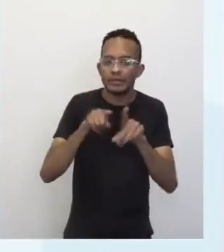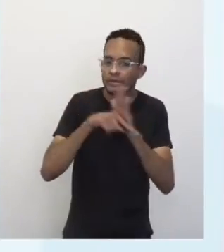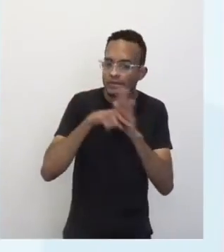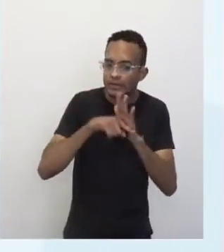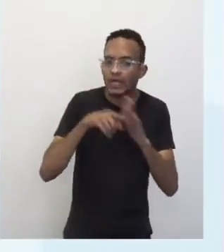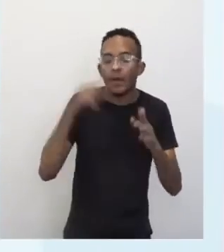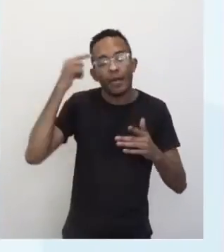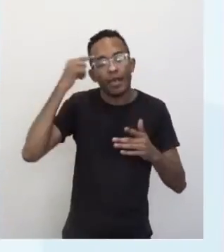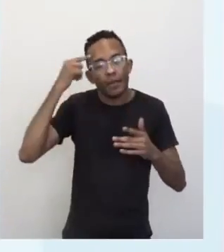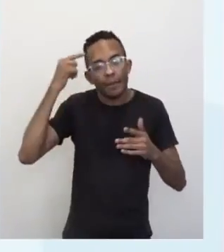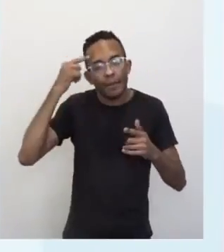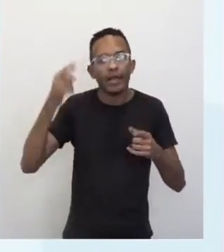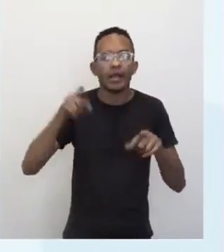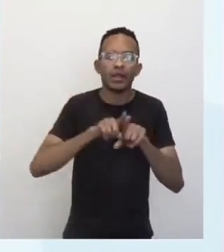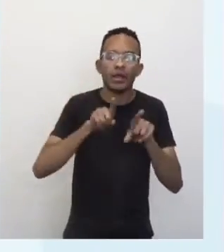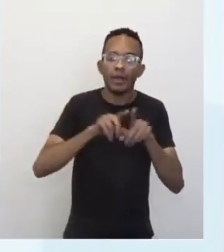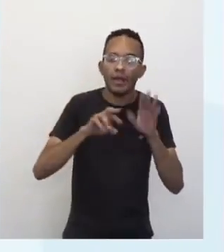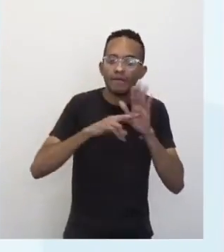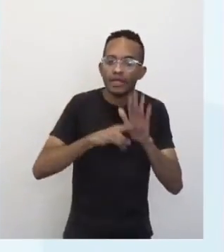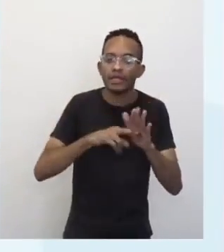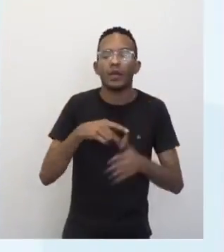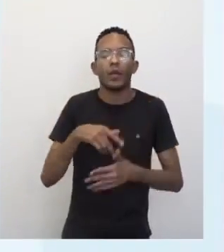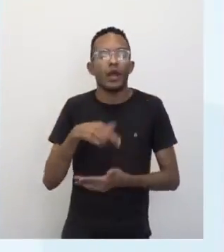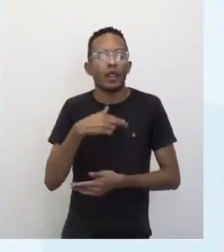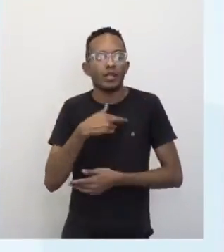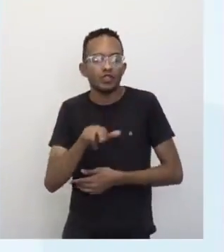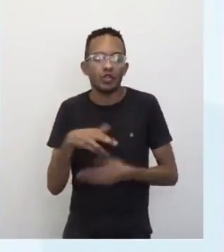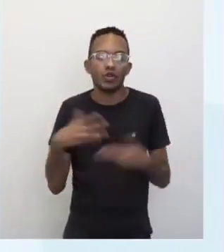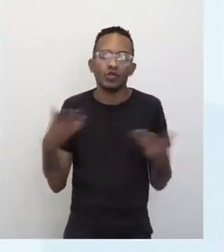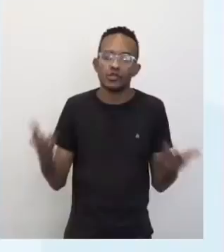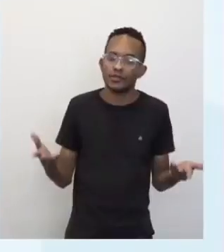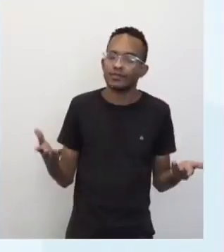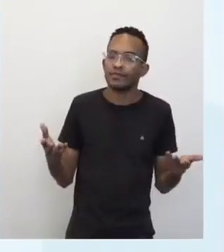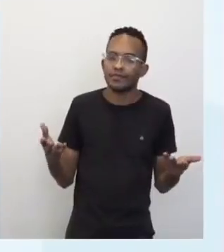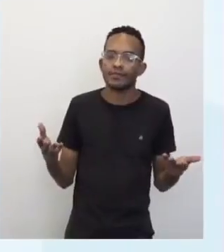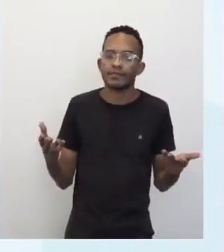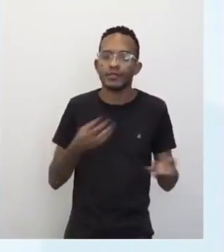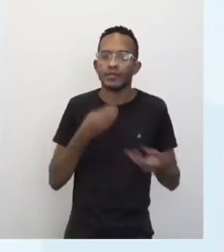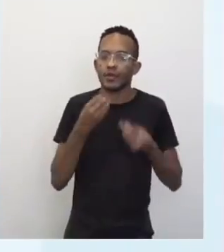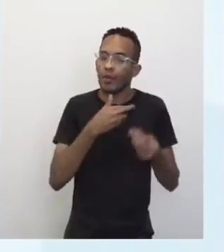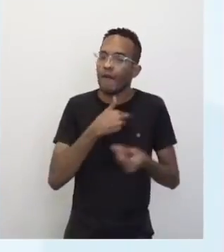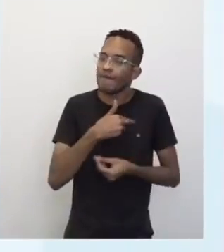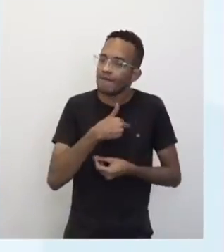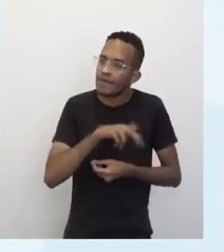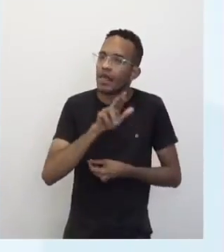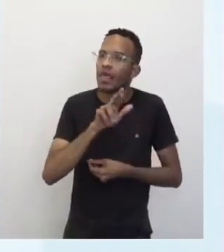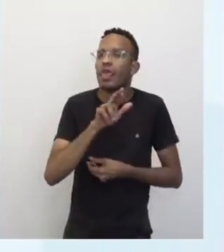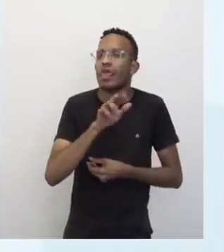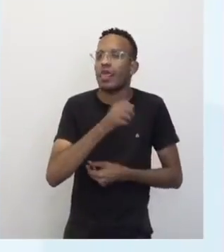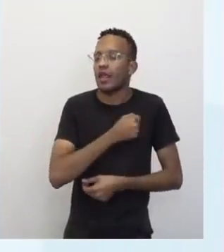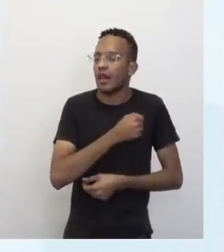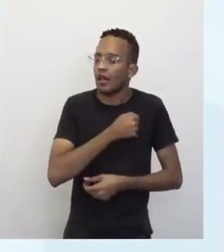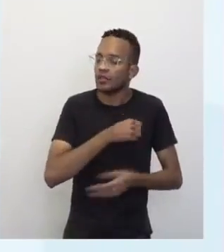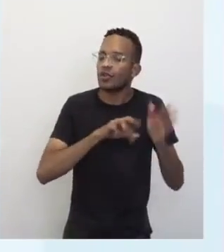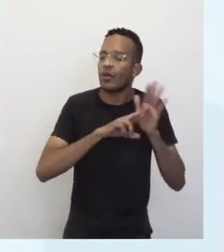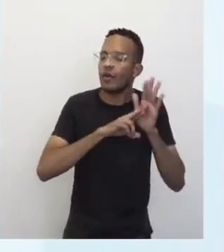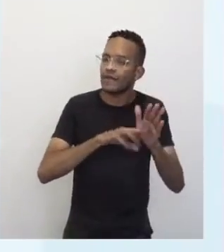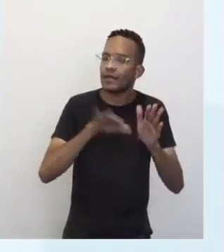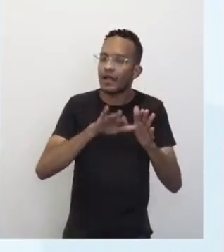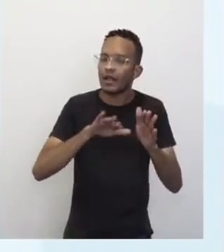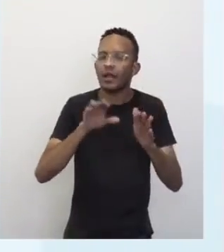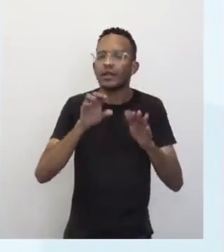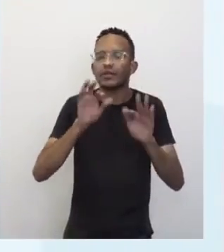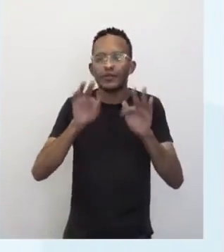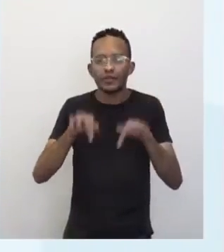aí, pesquisa isso aí. Referencial da ordem religiosa, qual era a referência religiosa do Olavo Bilac, né? No final